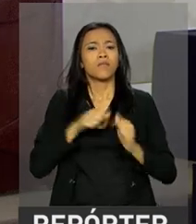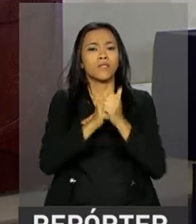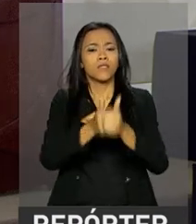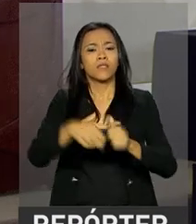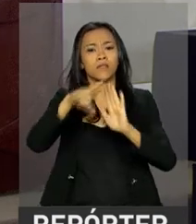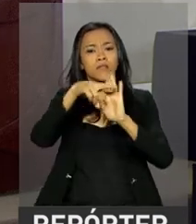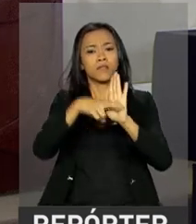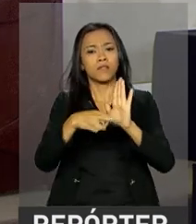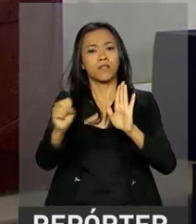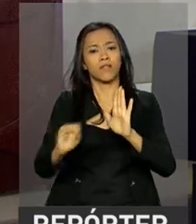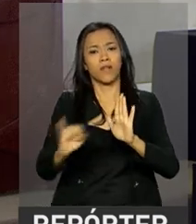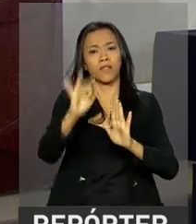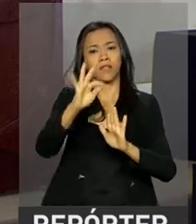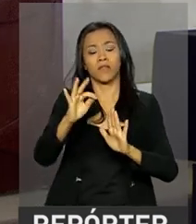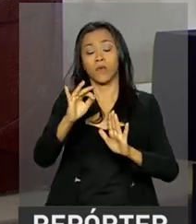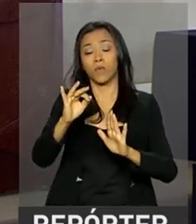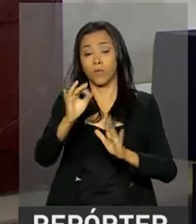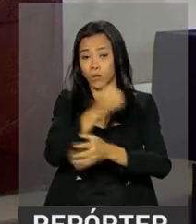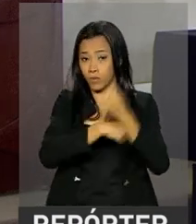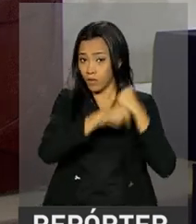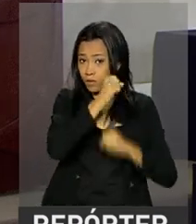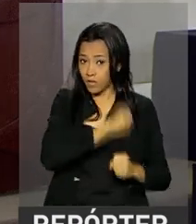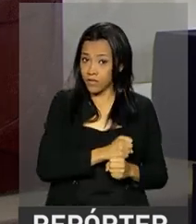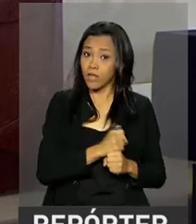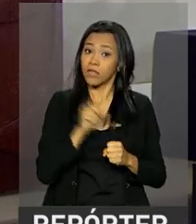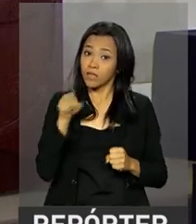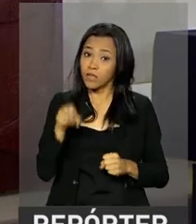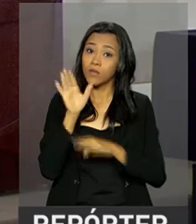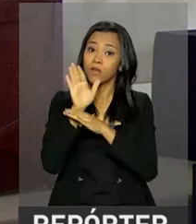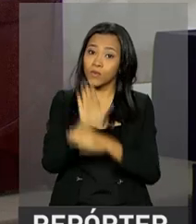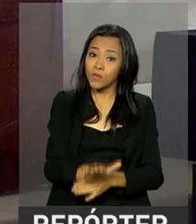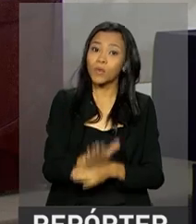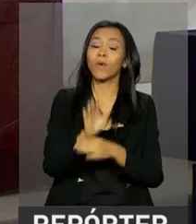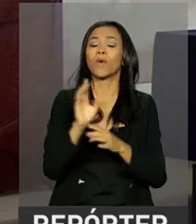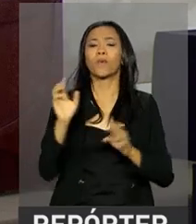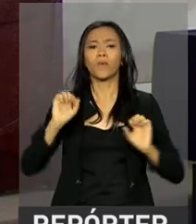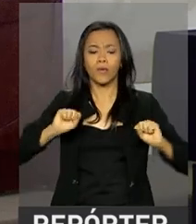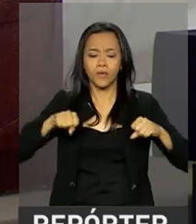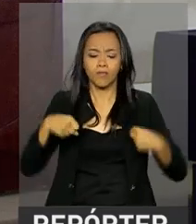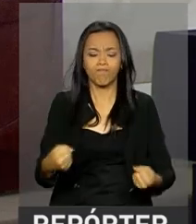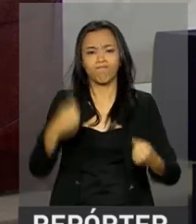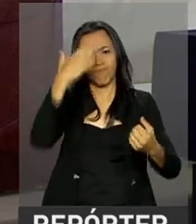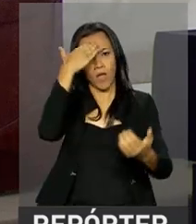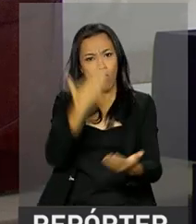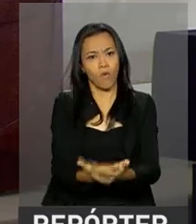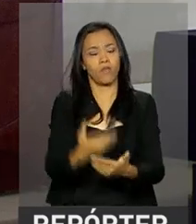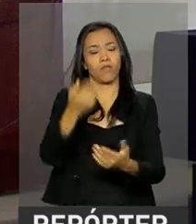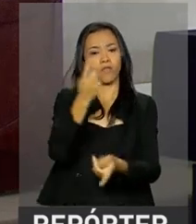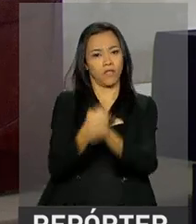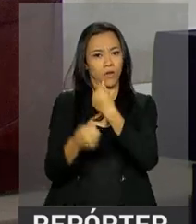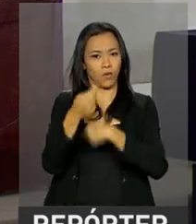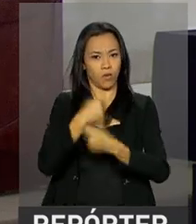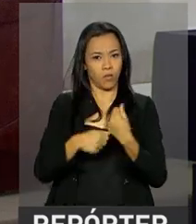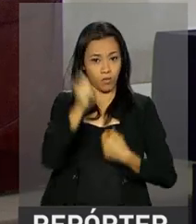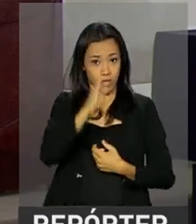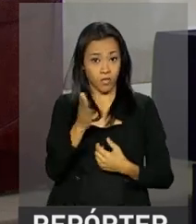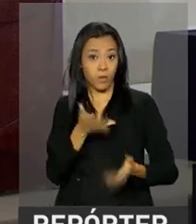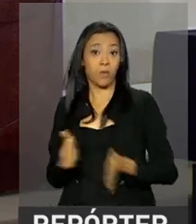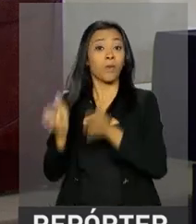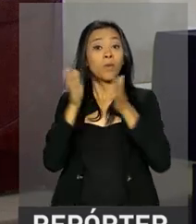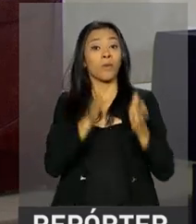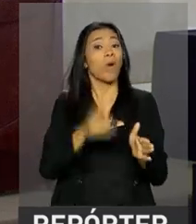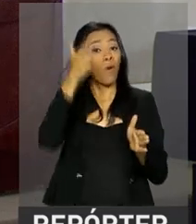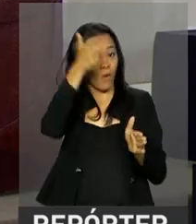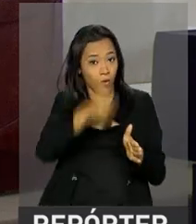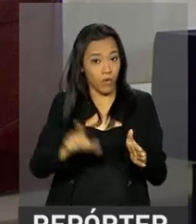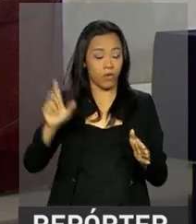inflação do ano imediatamente anterior, o que ajudou aí a retomar a confiança na economia brasileira. Outras medidas aí que